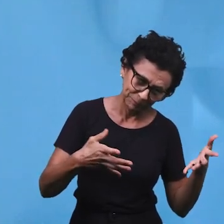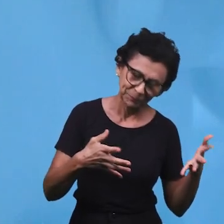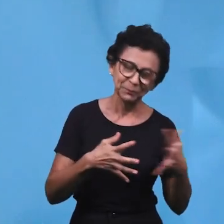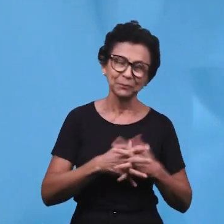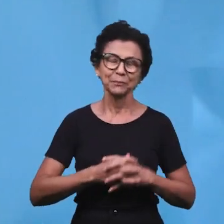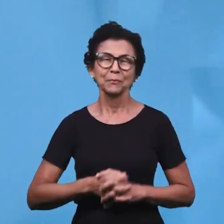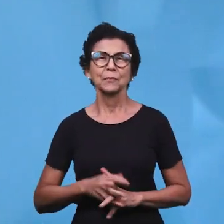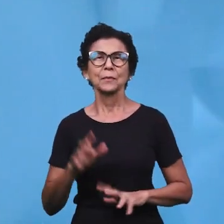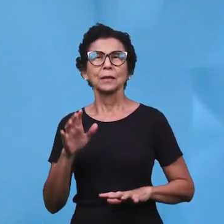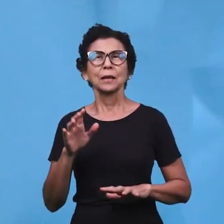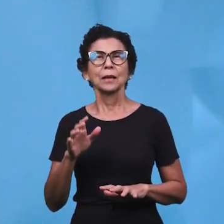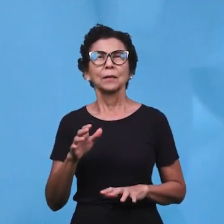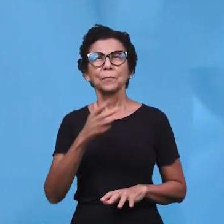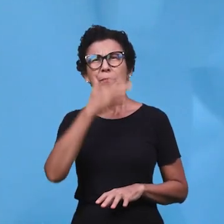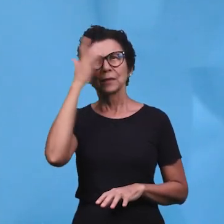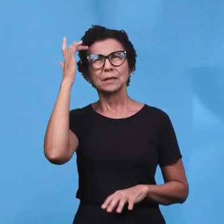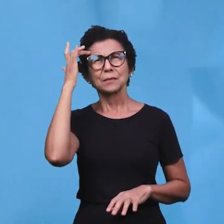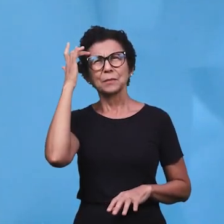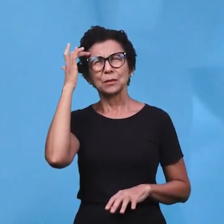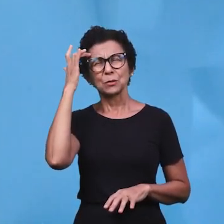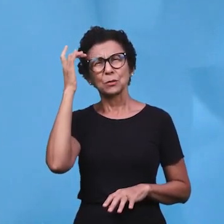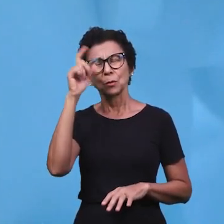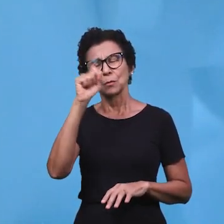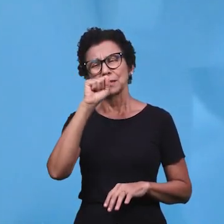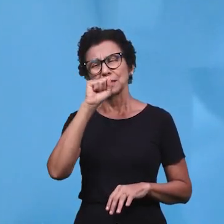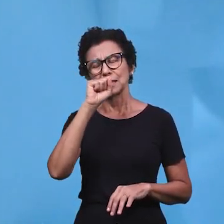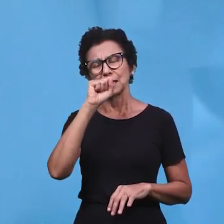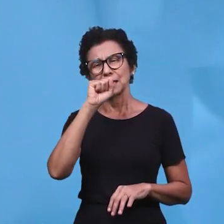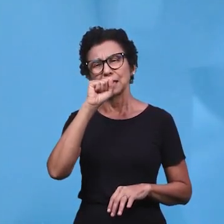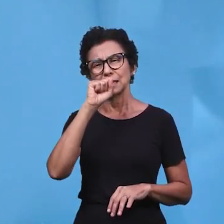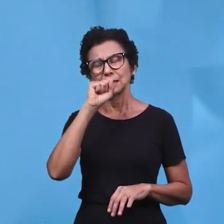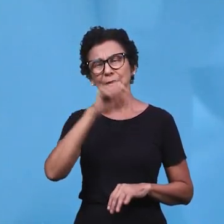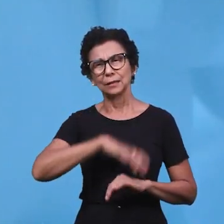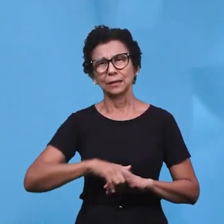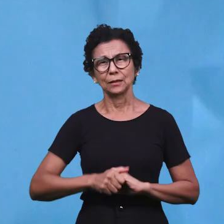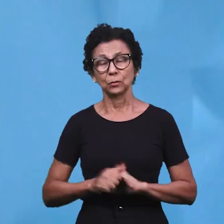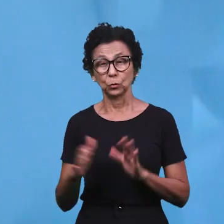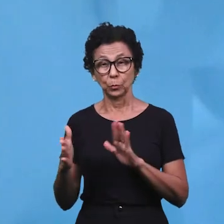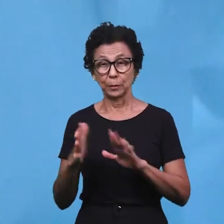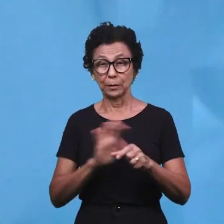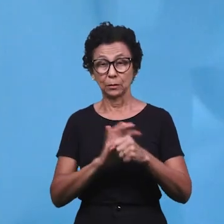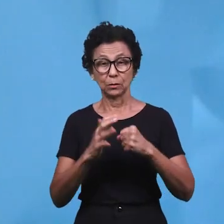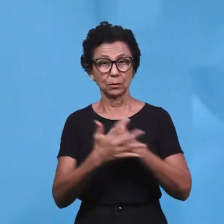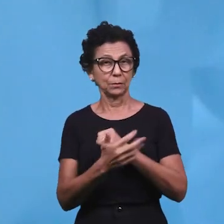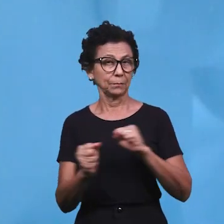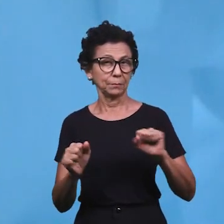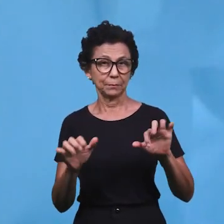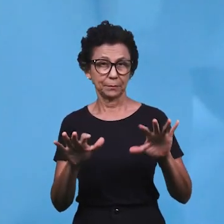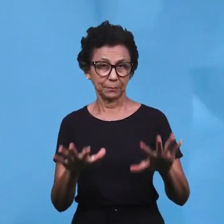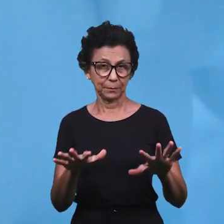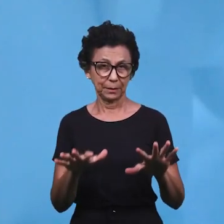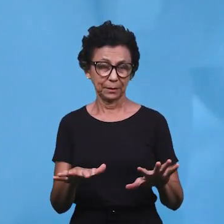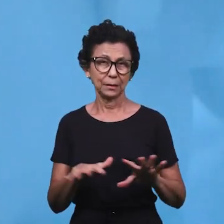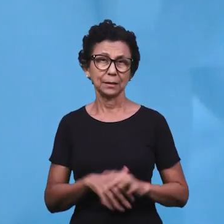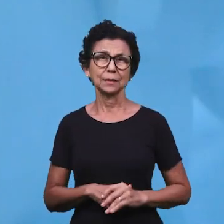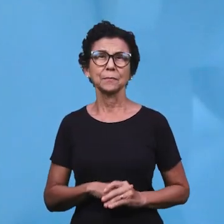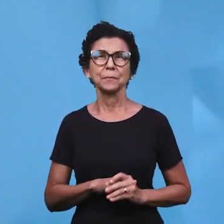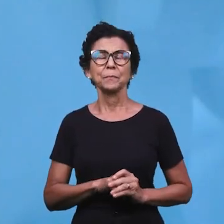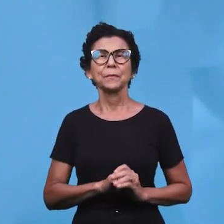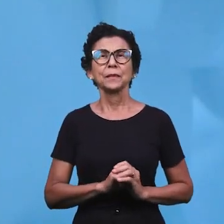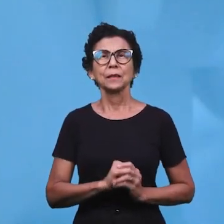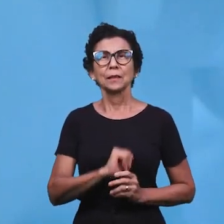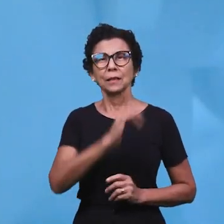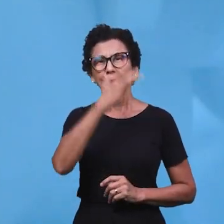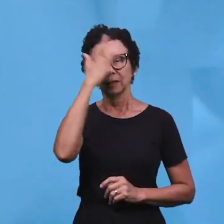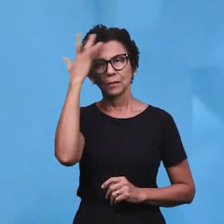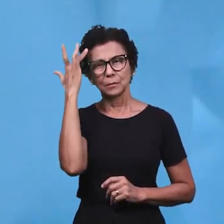Muitas pessoas, principalmente, isso se intensificou no momento de pandemia, de peripandemia, né? Que as